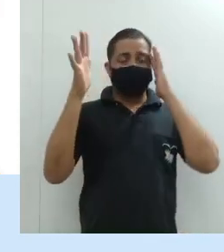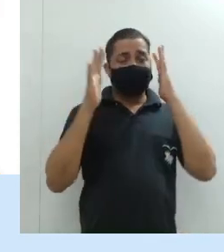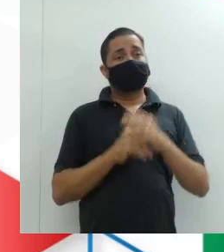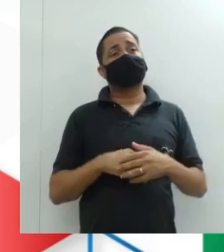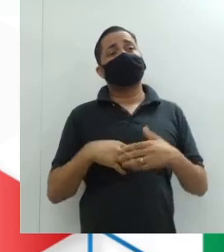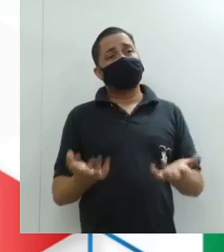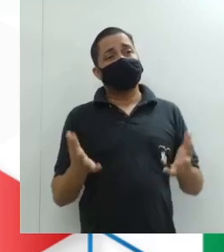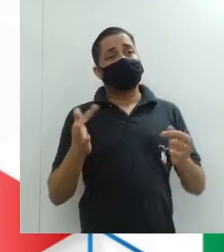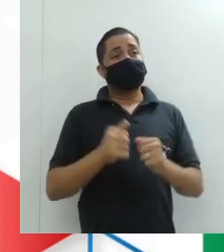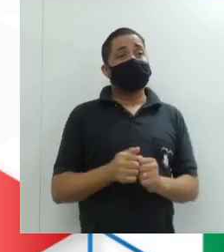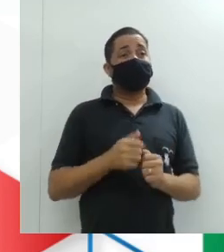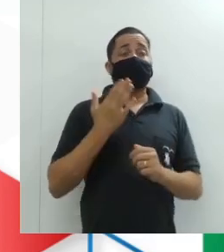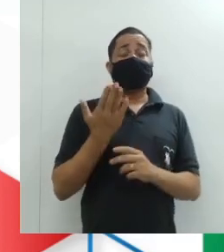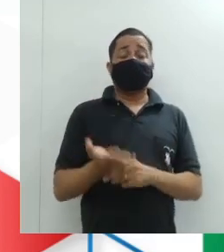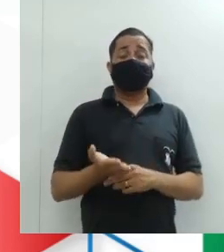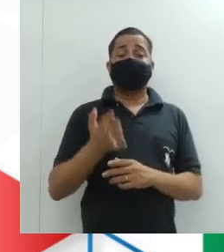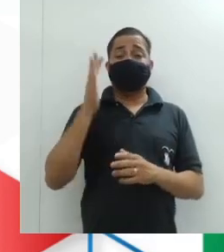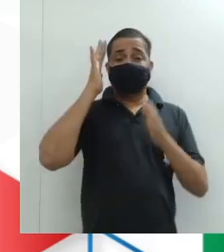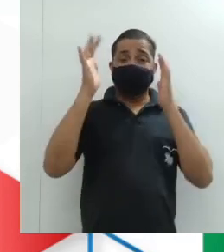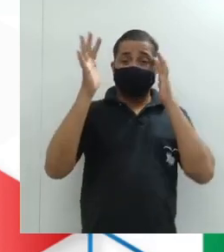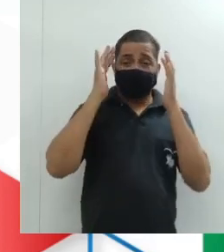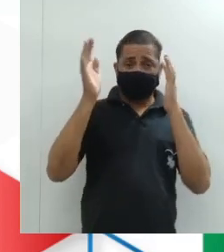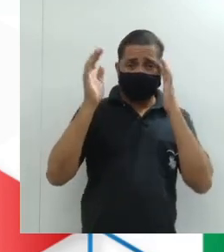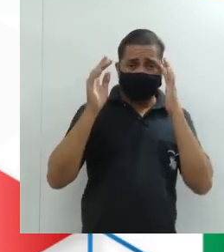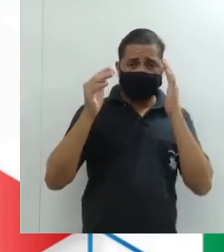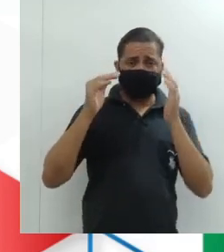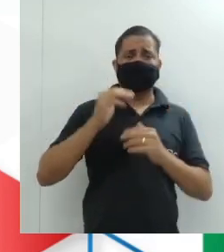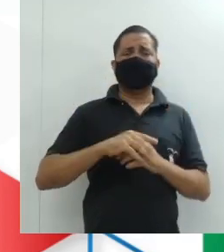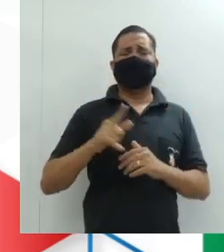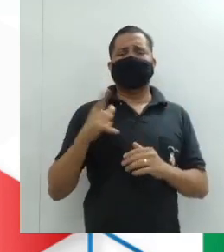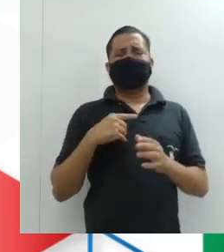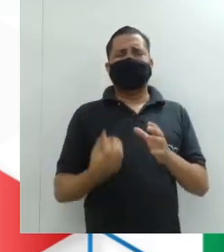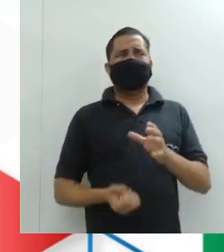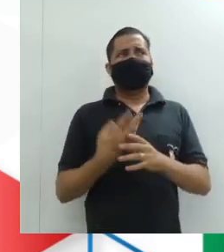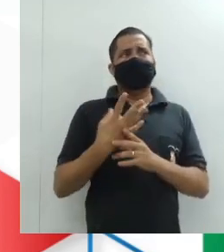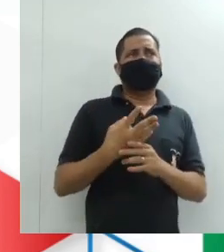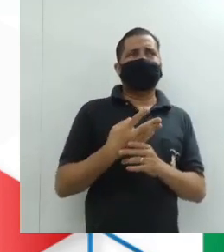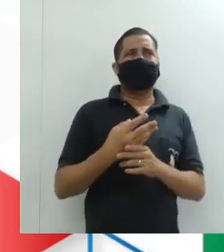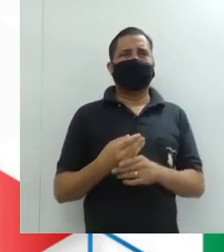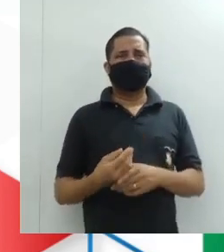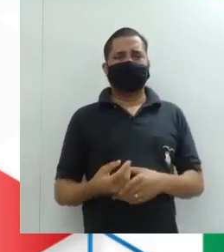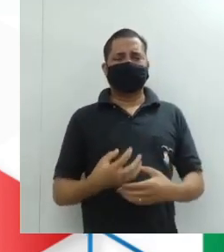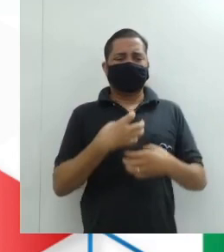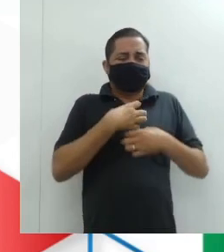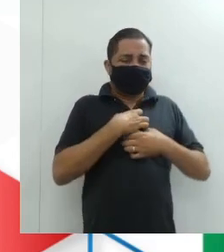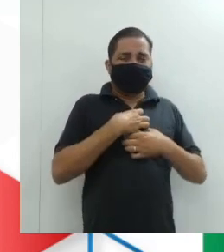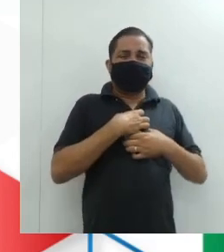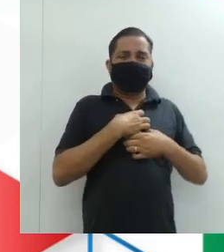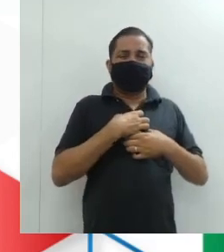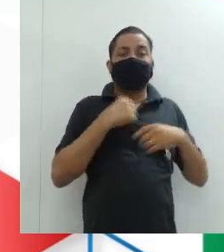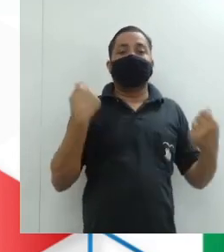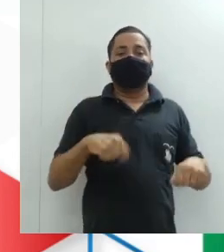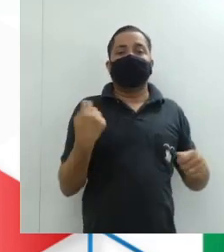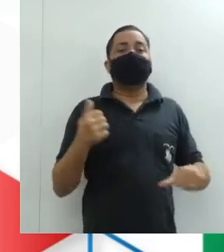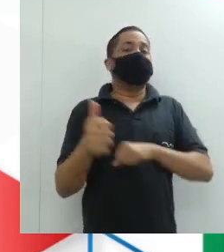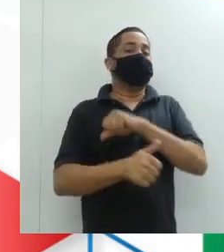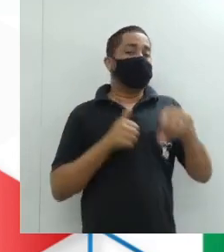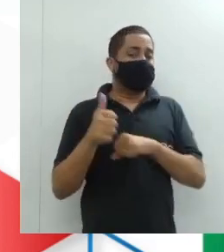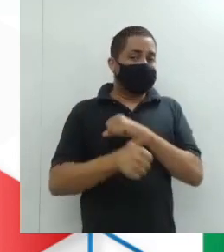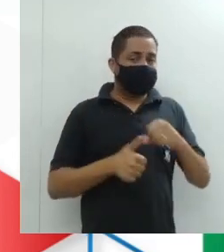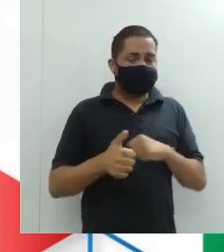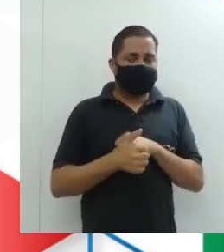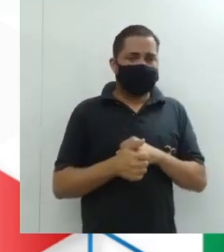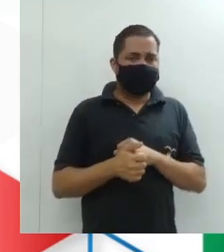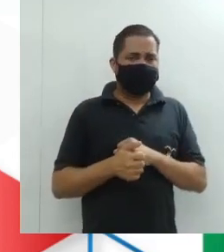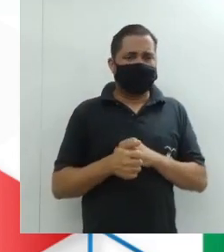fim, filósofo é todo aquele que desperta em si a necessidade da mudança. A inquietude